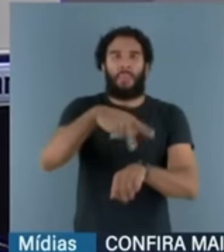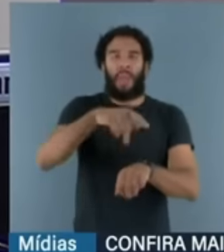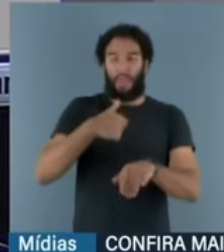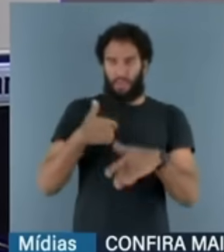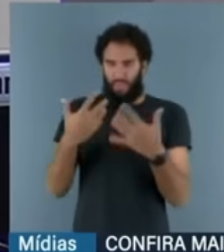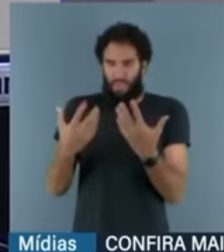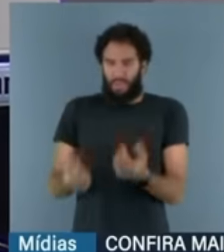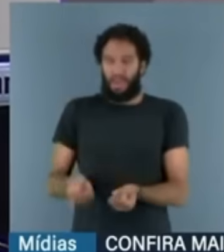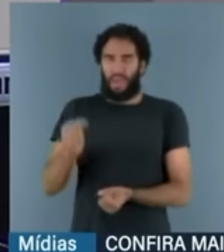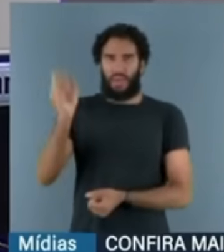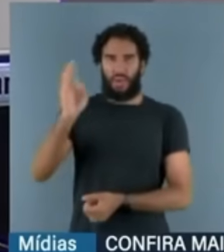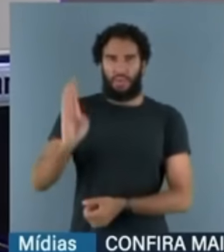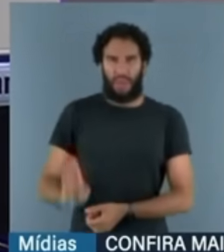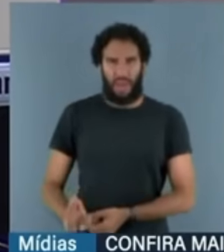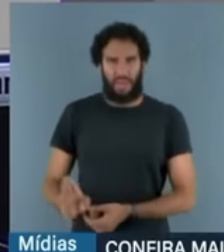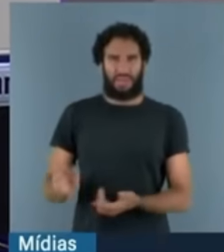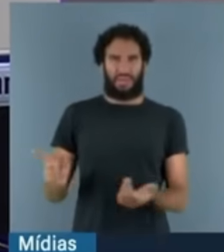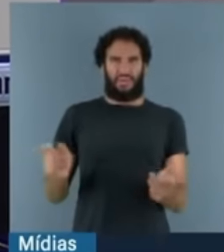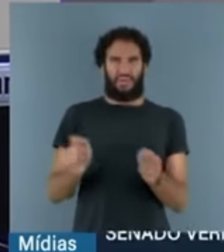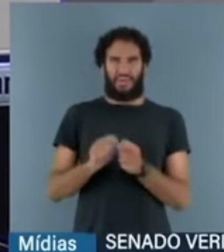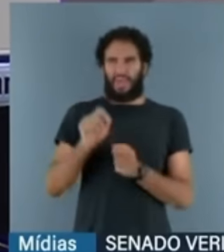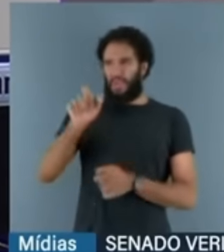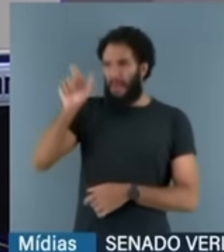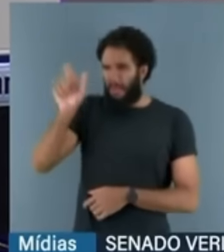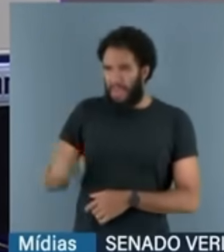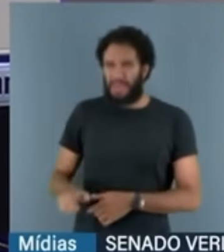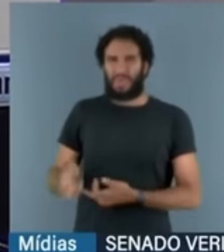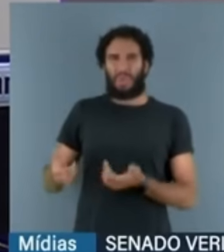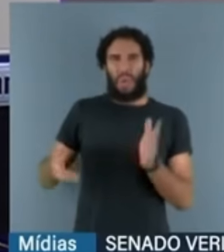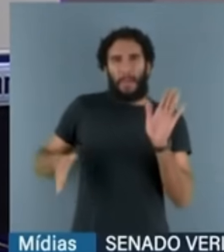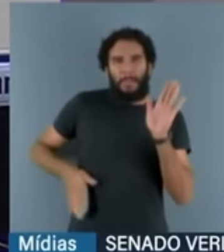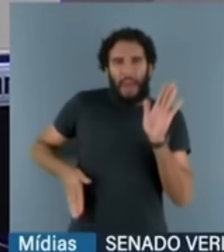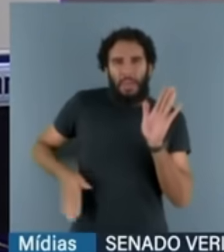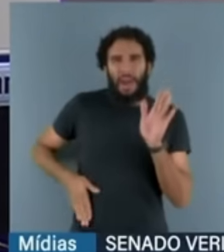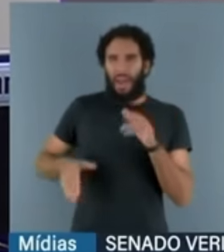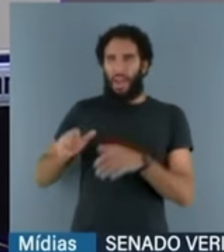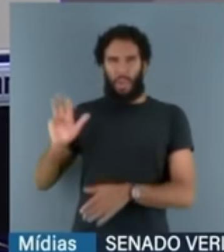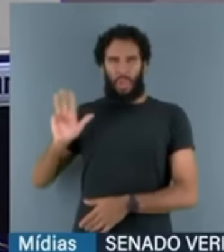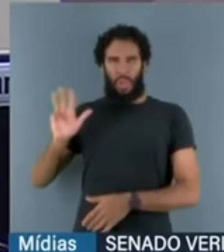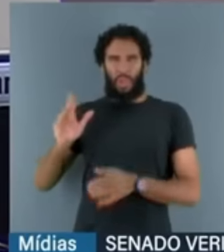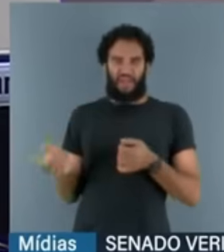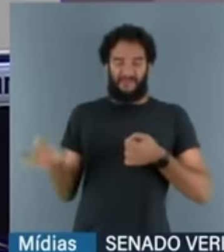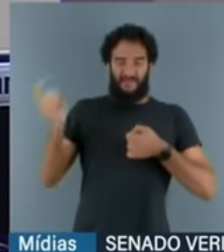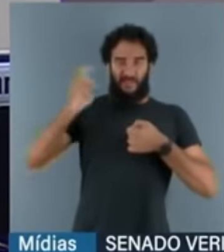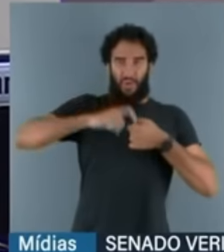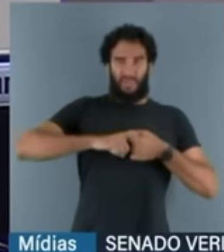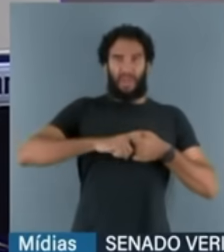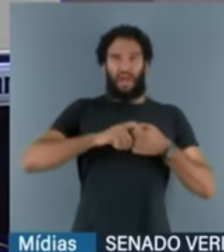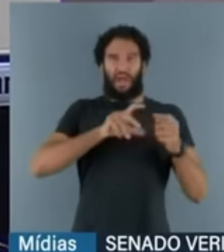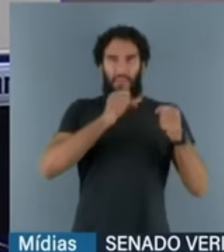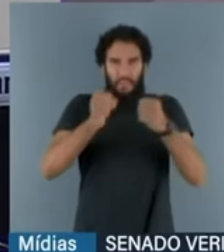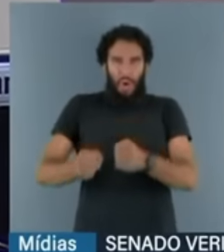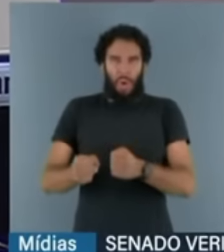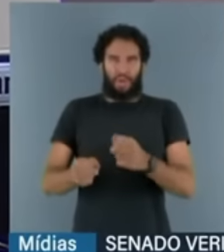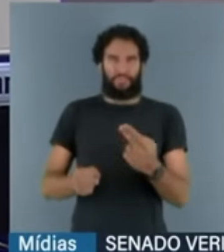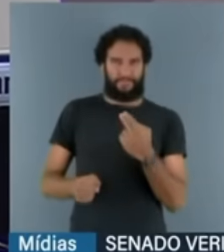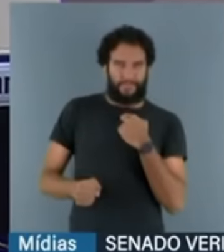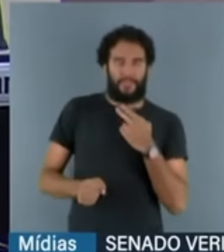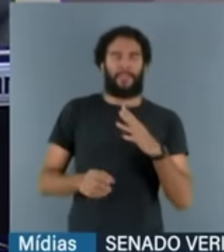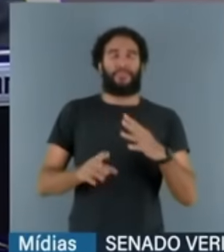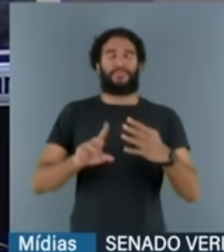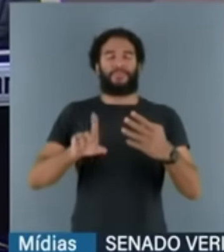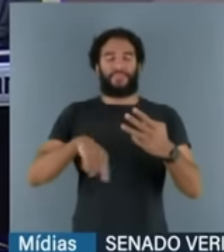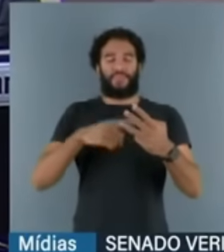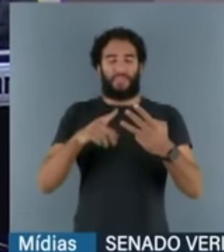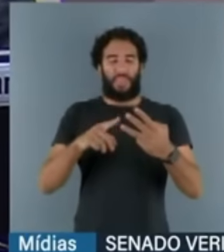Brasil vai deixar um marginal, criminoso, um bandido como Lula voltar ao poder. Aí, na sequência, o áudio diz: